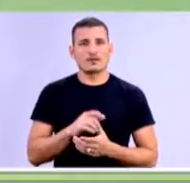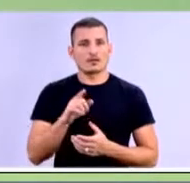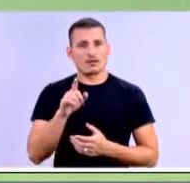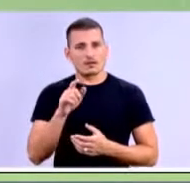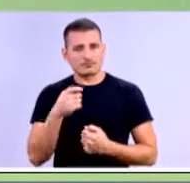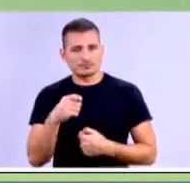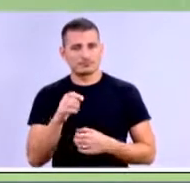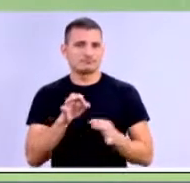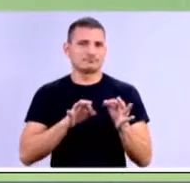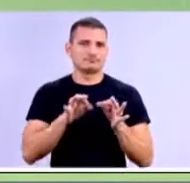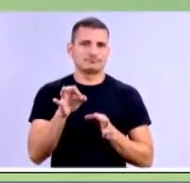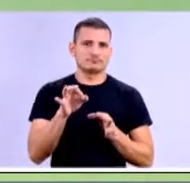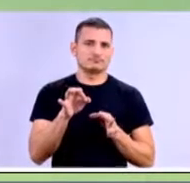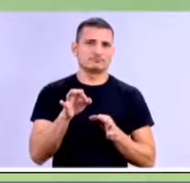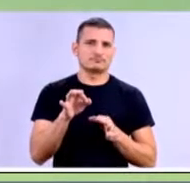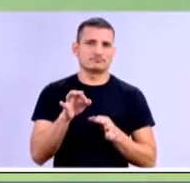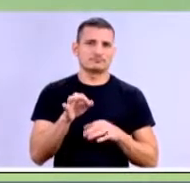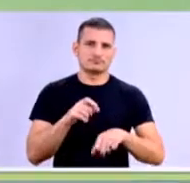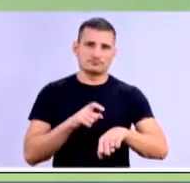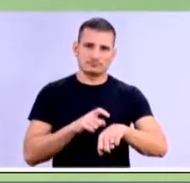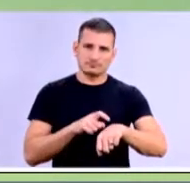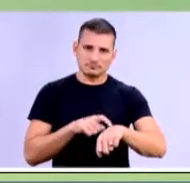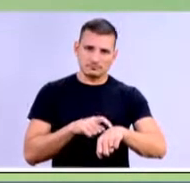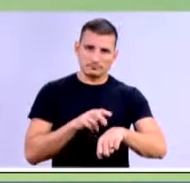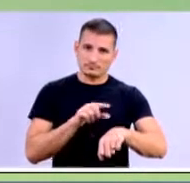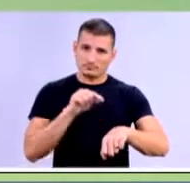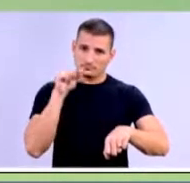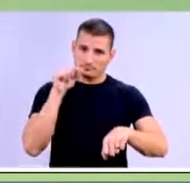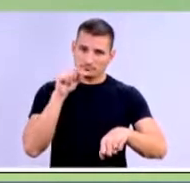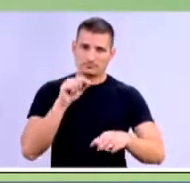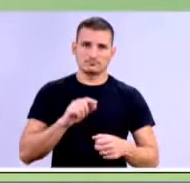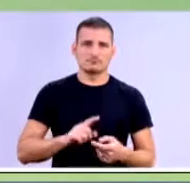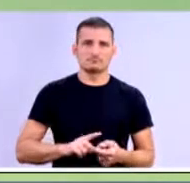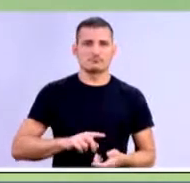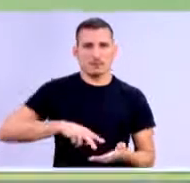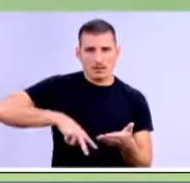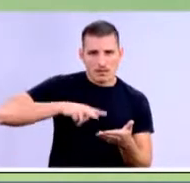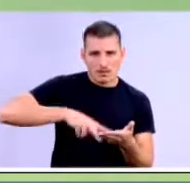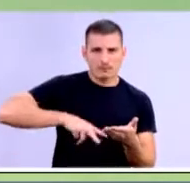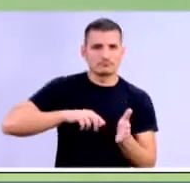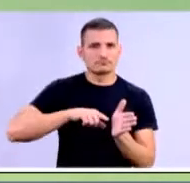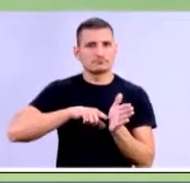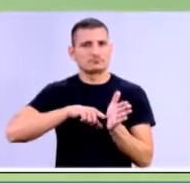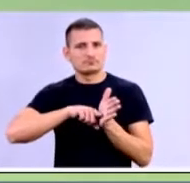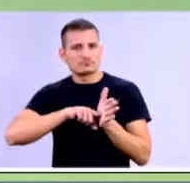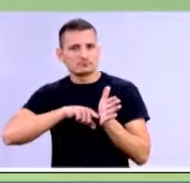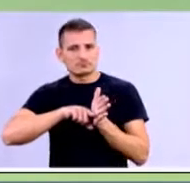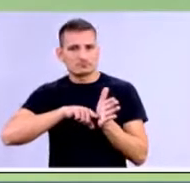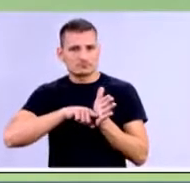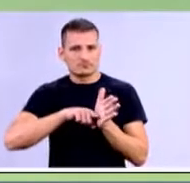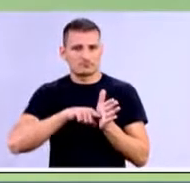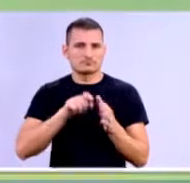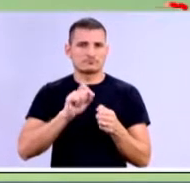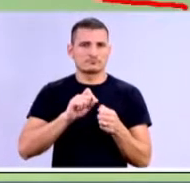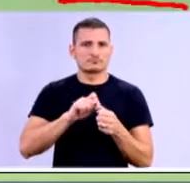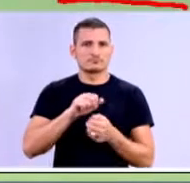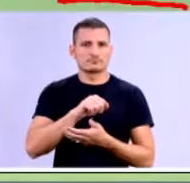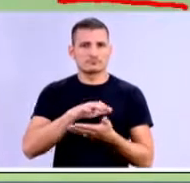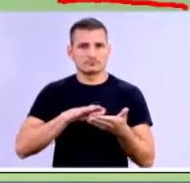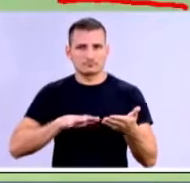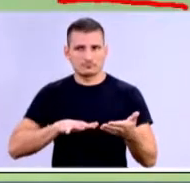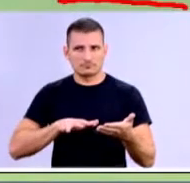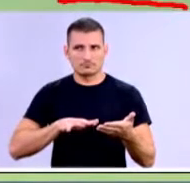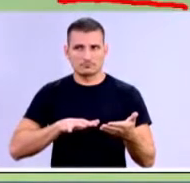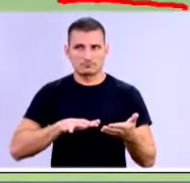organize definindo um horário para ler, para pesquisar, para realizar as atividades